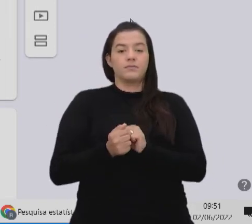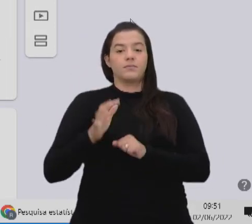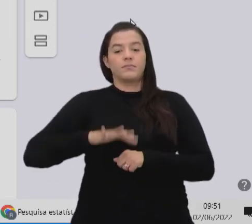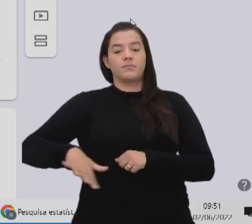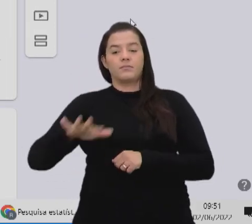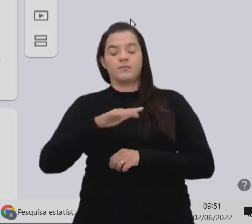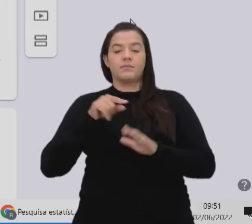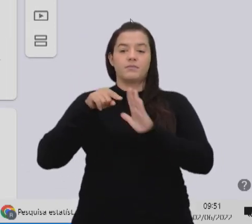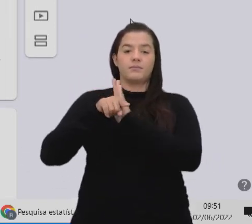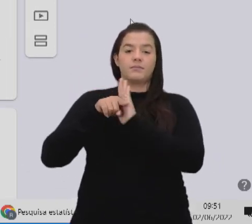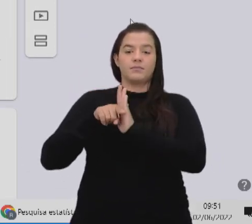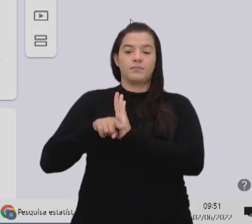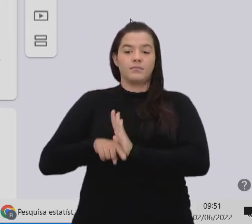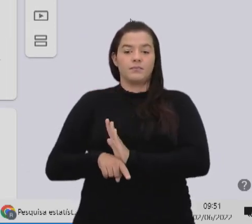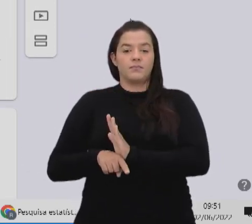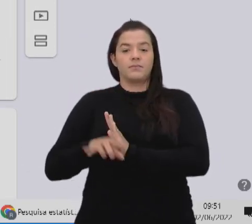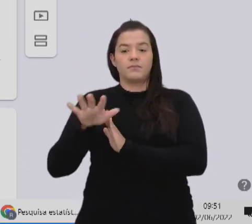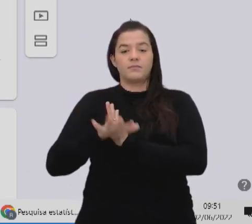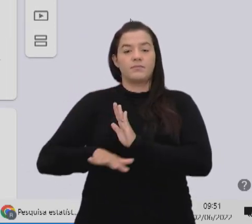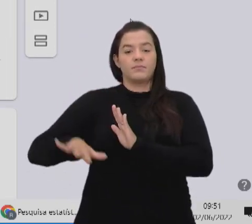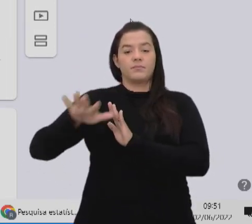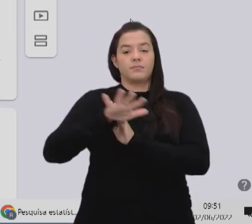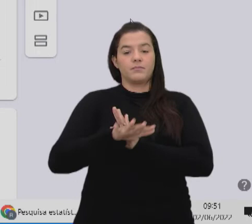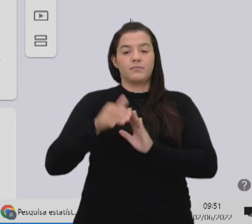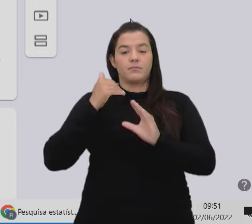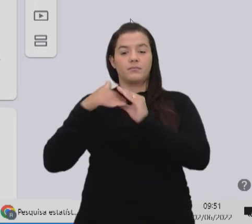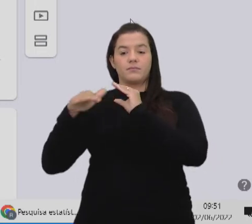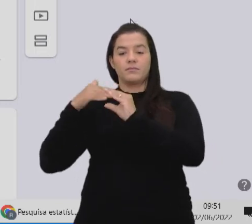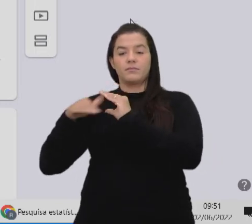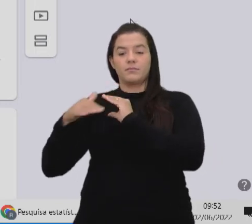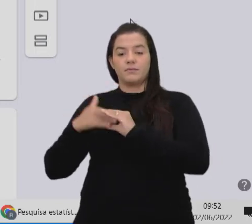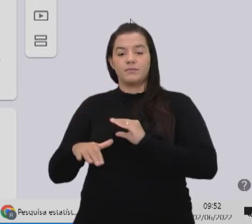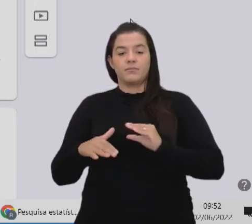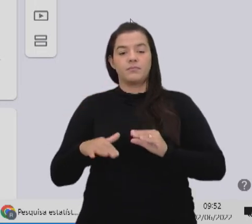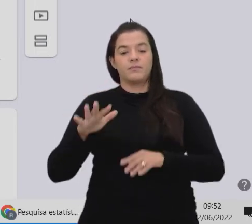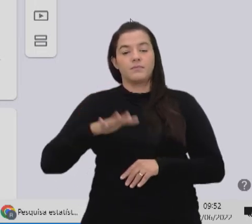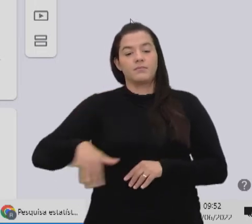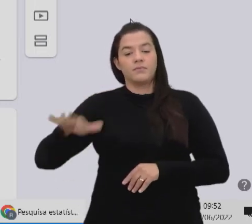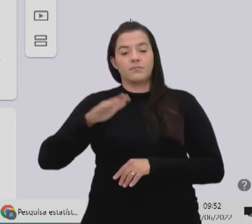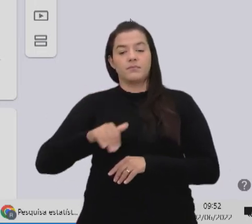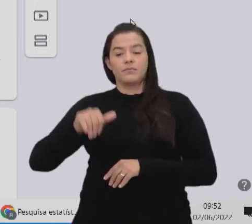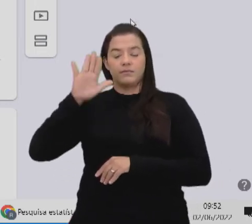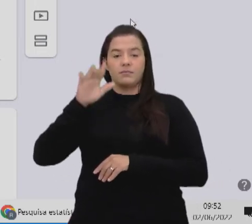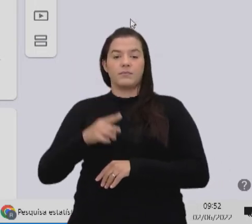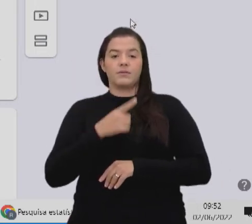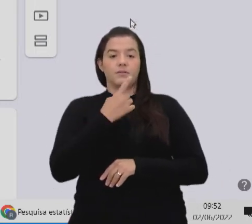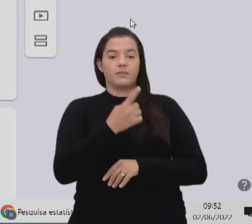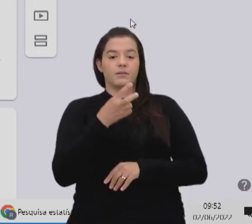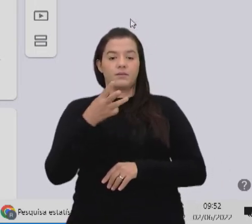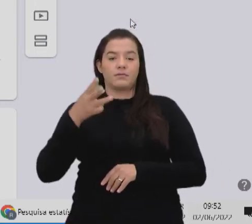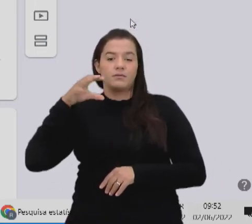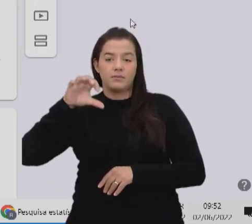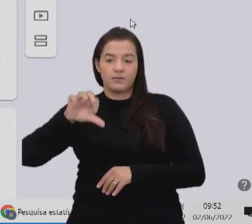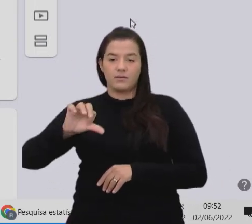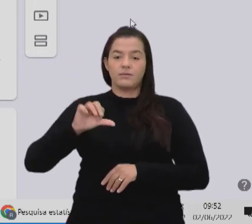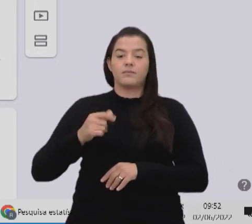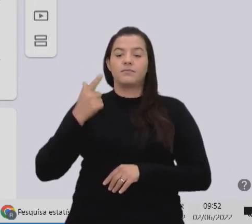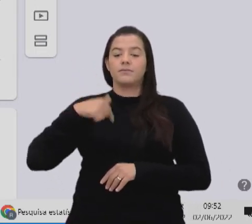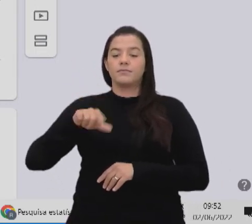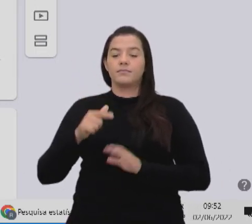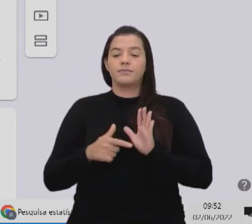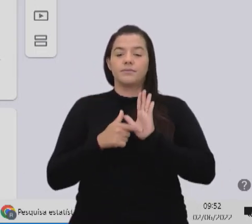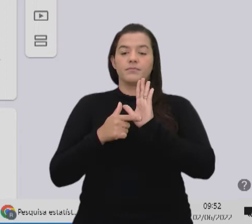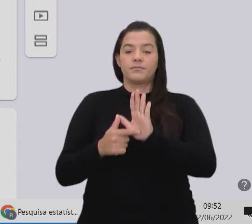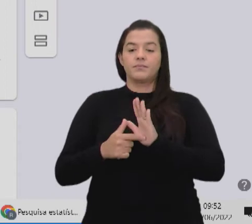minha Você pesquisa lembra lá a do meu quantidade componente. de formulários que você enviou? Eu enviei 139. Na verdade, eu enviei mais, mas 139 é o que eu precisava, que era o tamanho ideal da minha amostra. Ok.